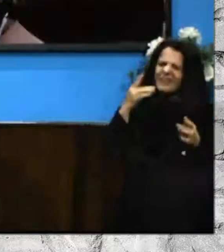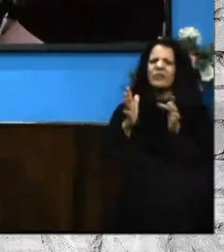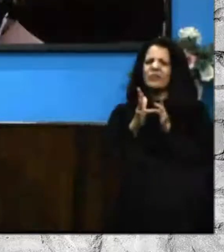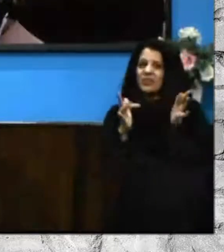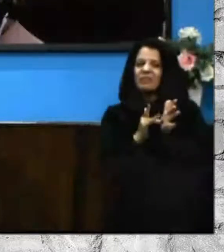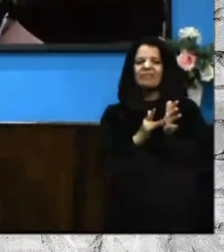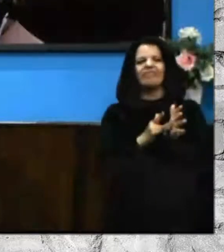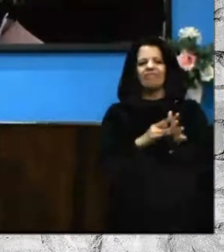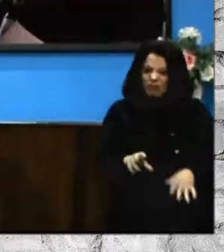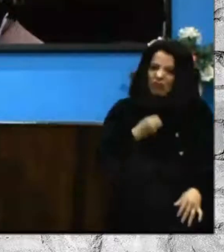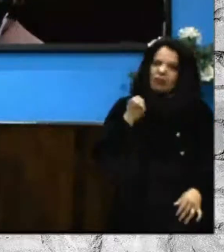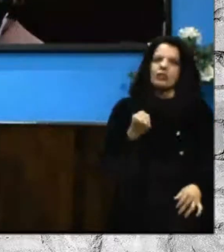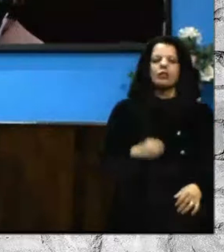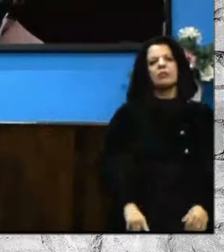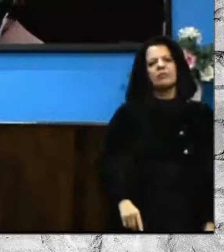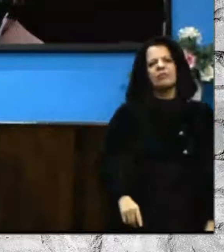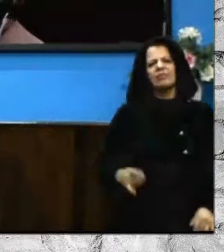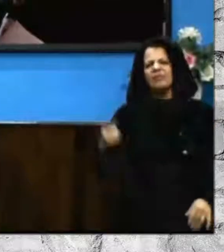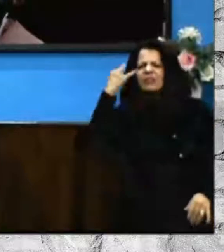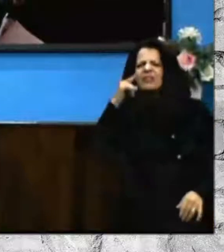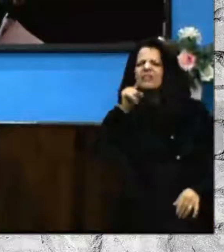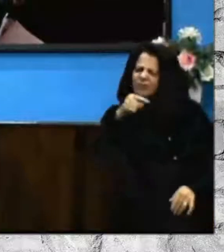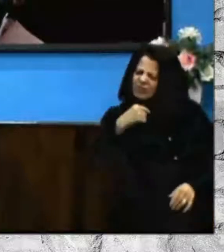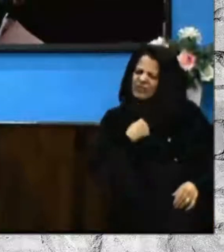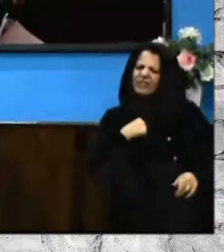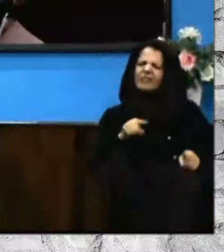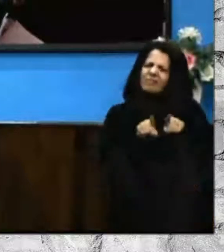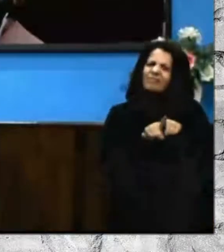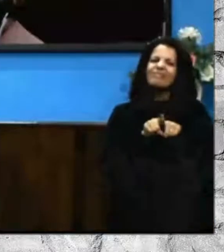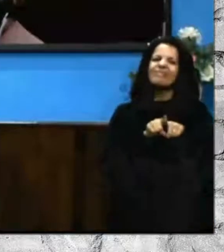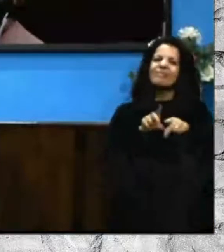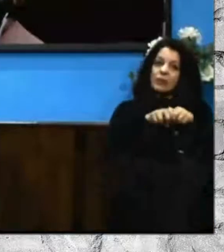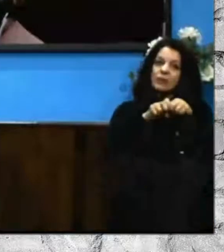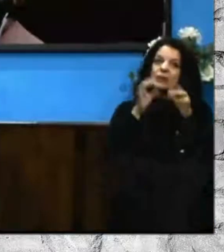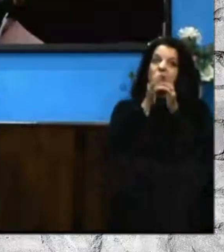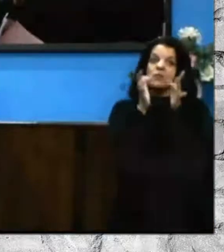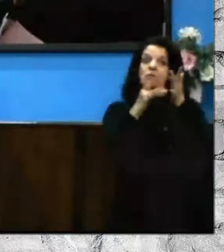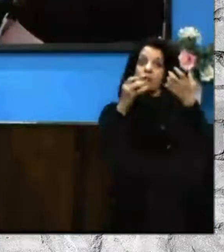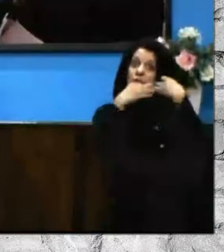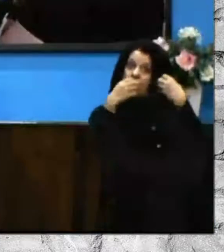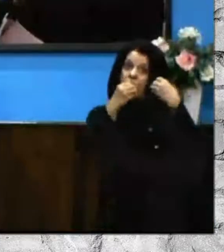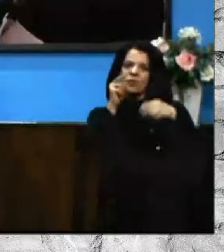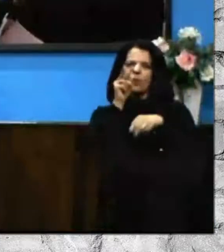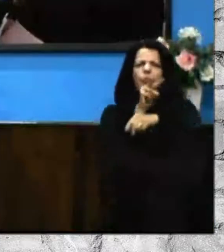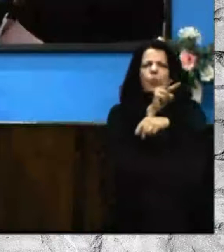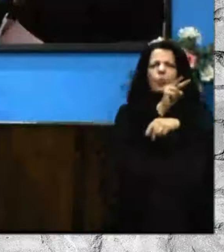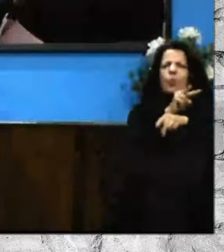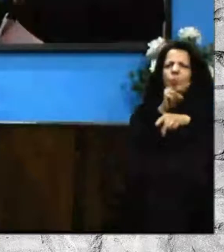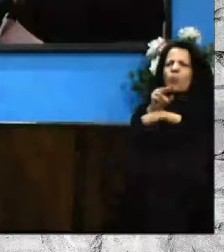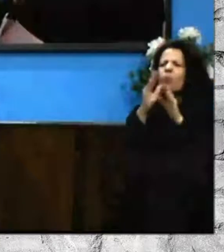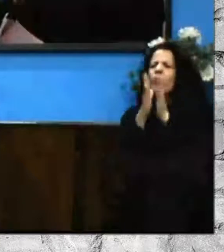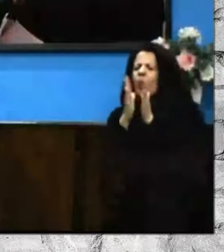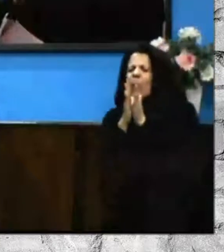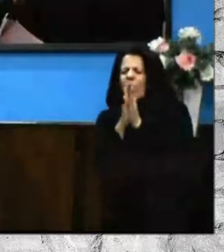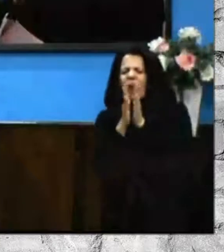ousadamente. Não tentará eu e você? Por isso Jesus ensinou: vigiai e orai, para